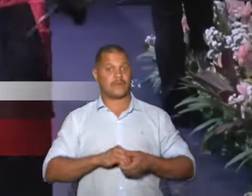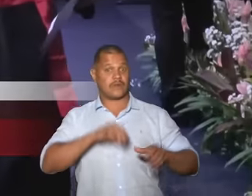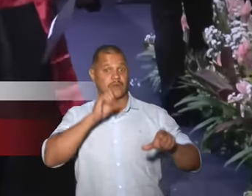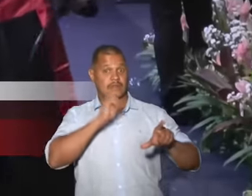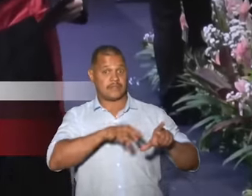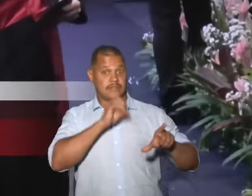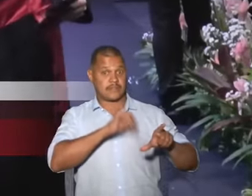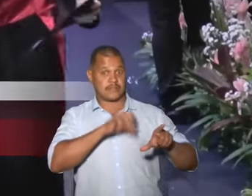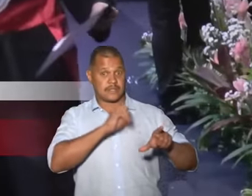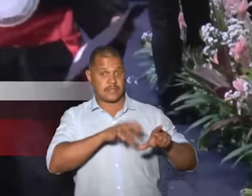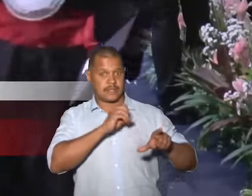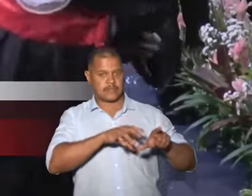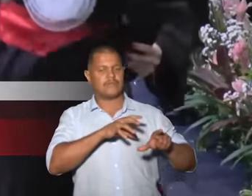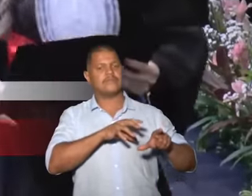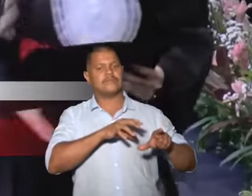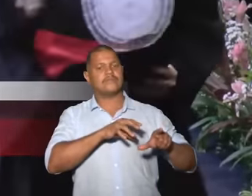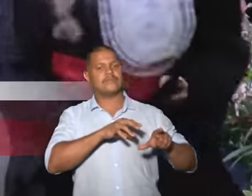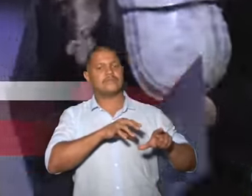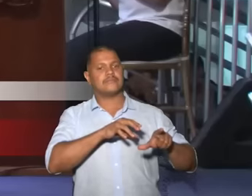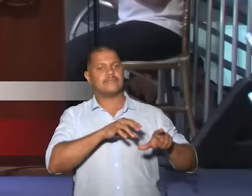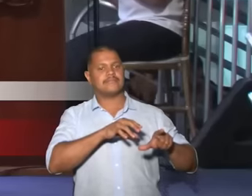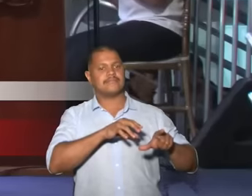Licenciados em Educação do Campo,